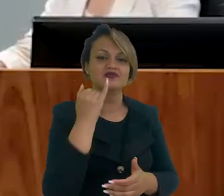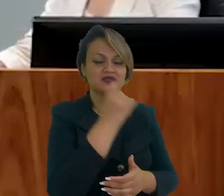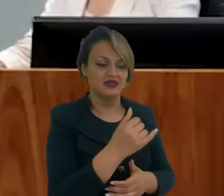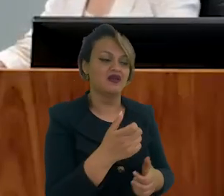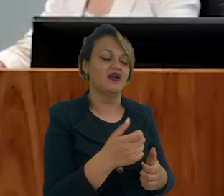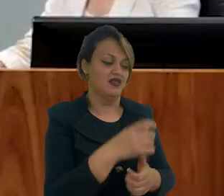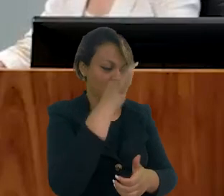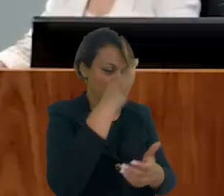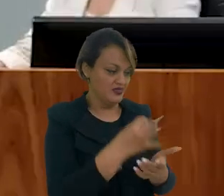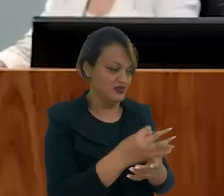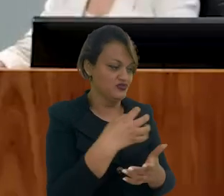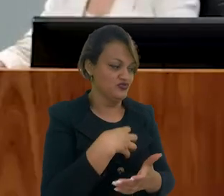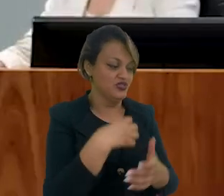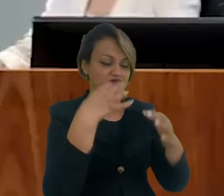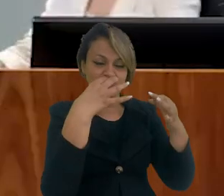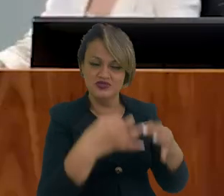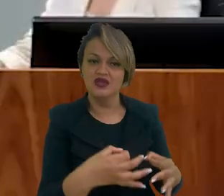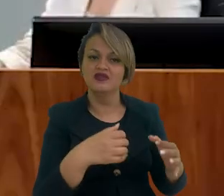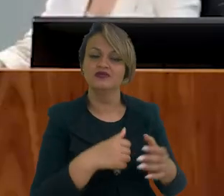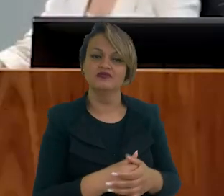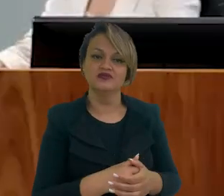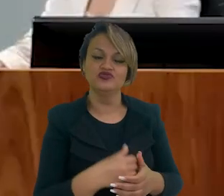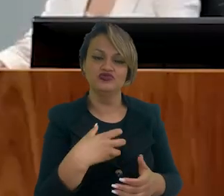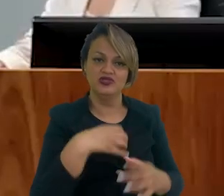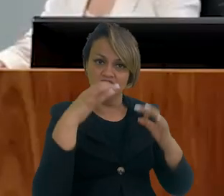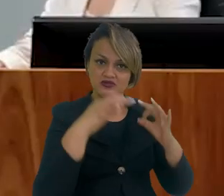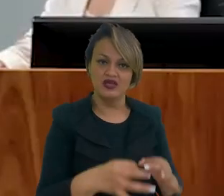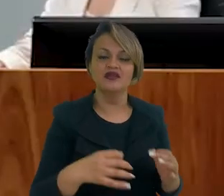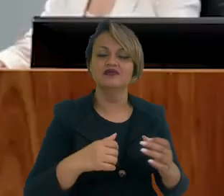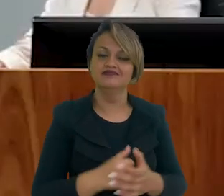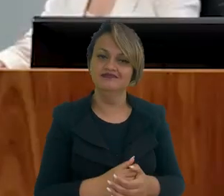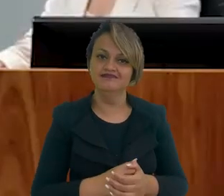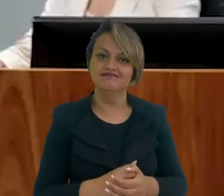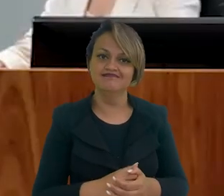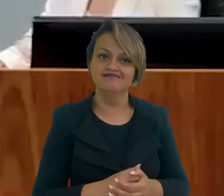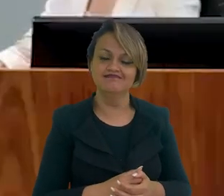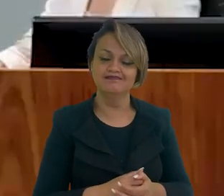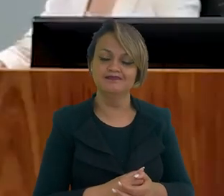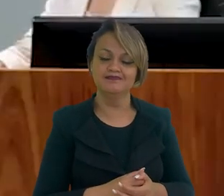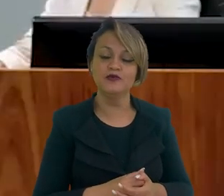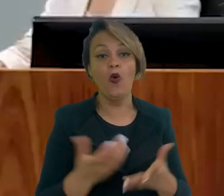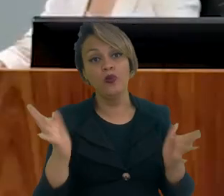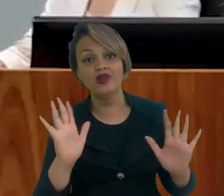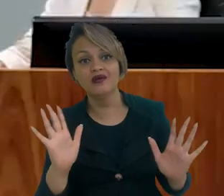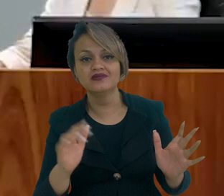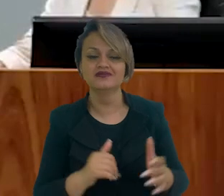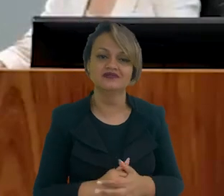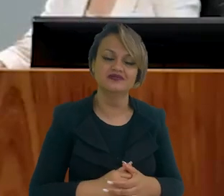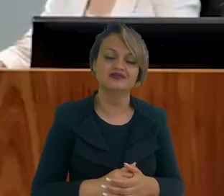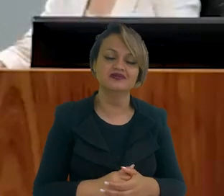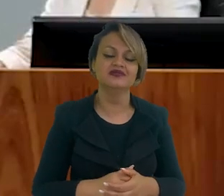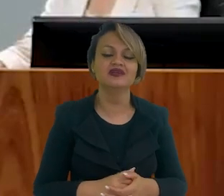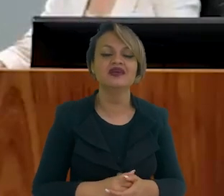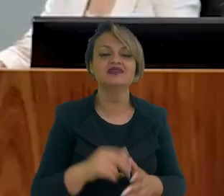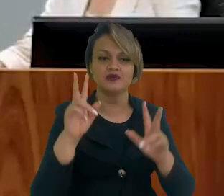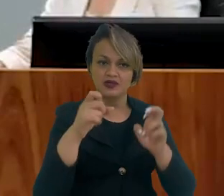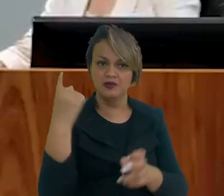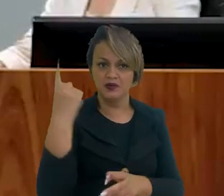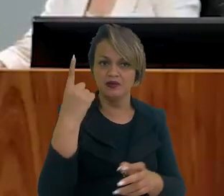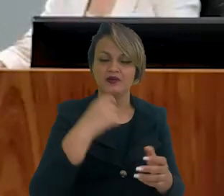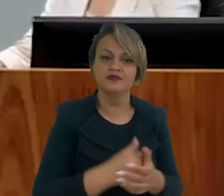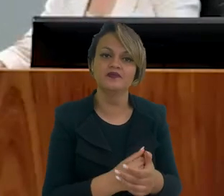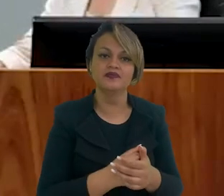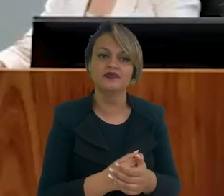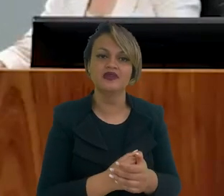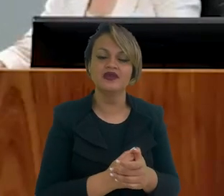em levar a tese de maneira adequada a professora Rosa disse isso levar a tese de maneira adequada Ou não levar Ou não levar né